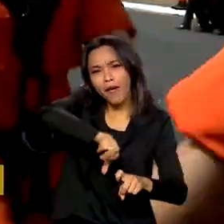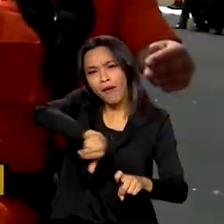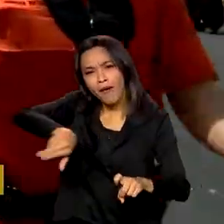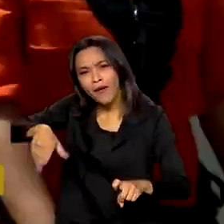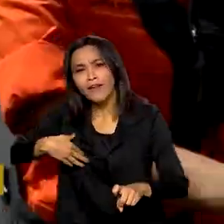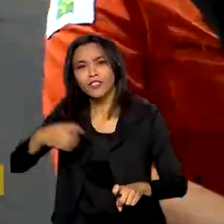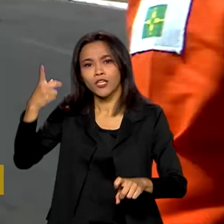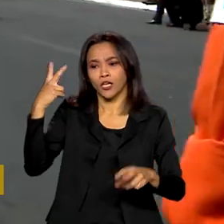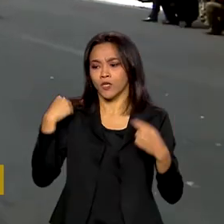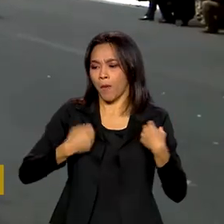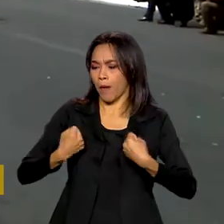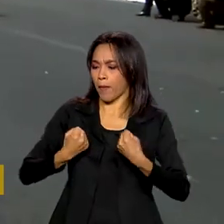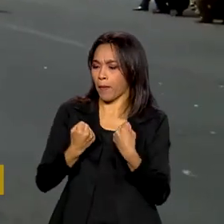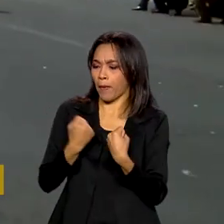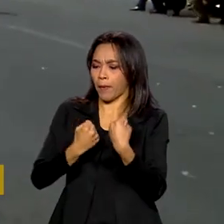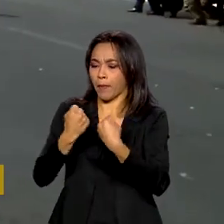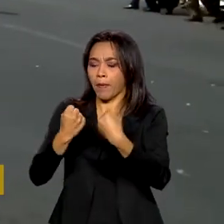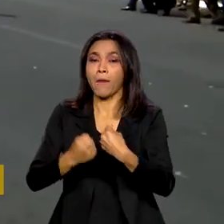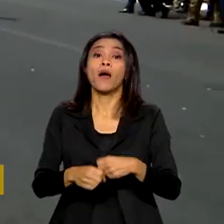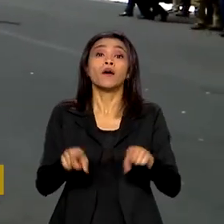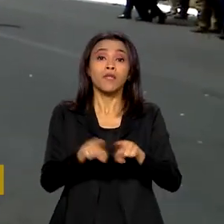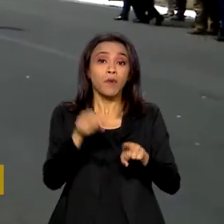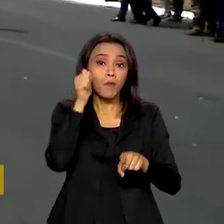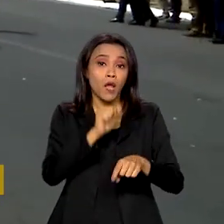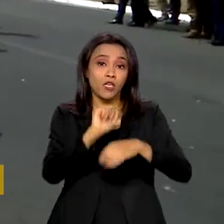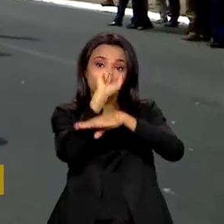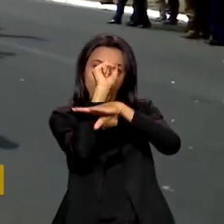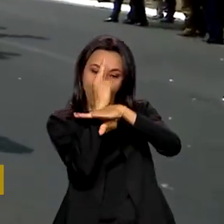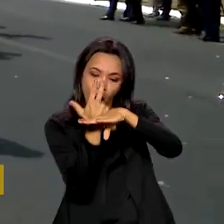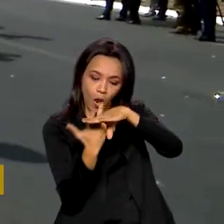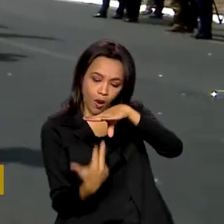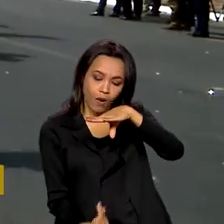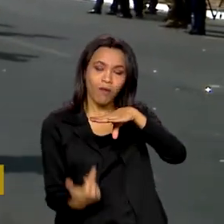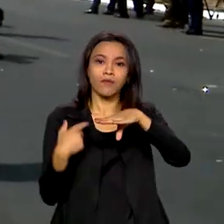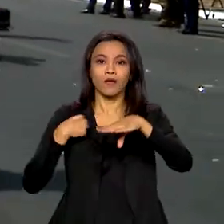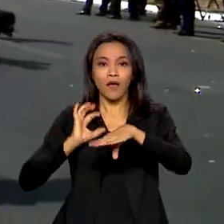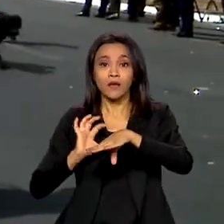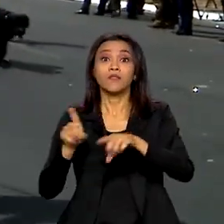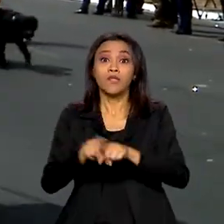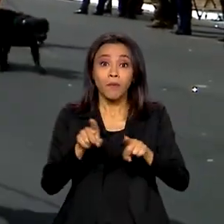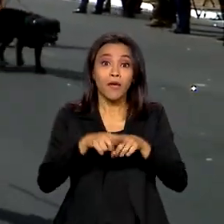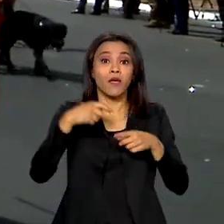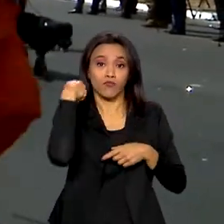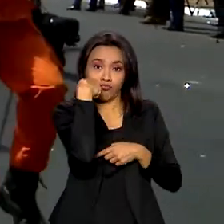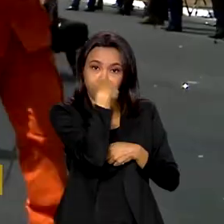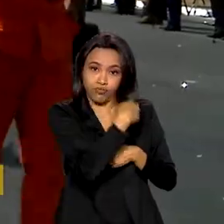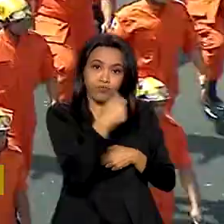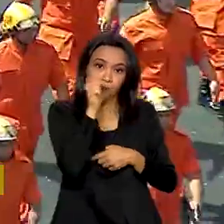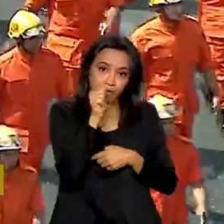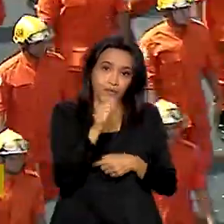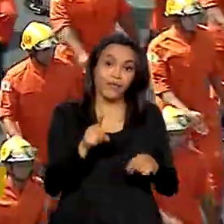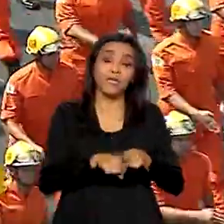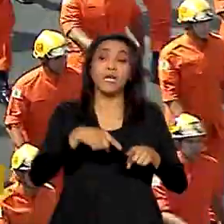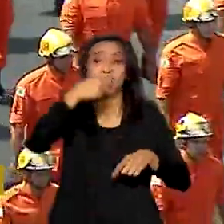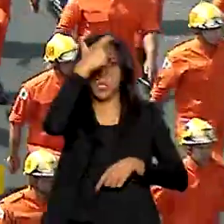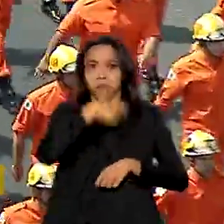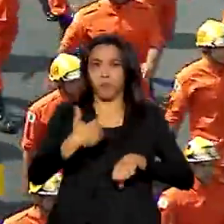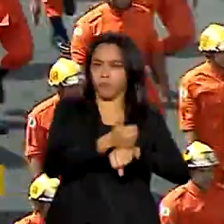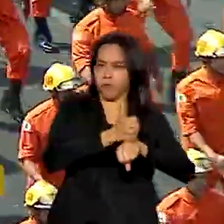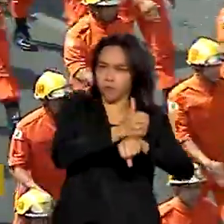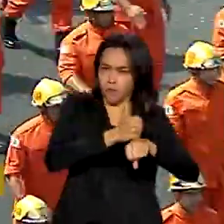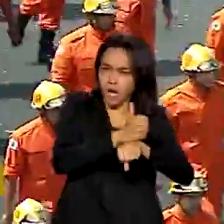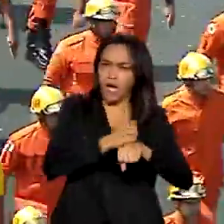operadoras de viaturas, mergulhadoras de resgates, salva-vidas, odontólogas, especialistas, comandantes